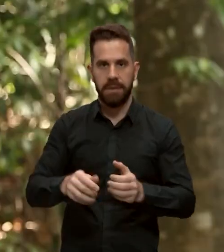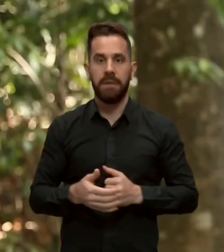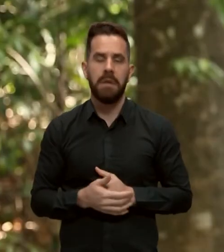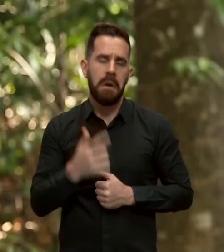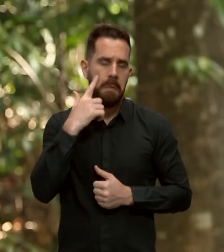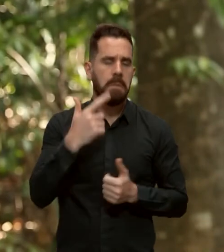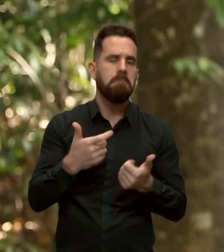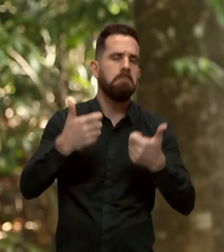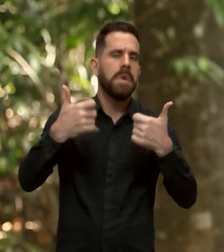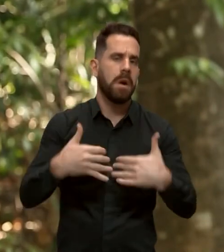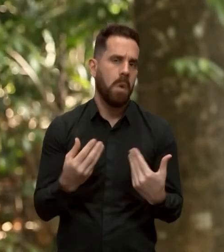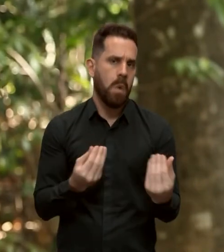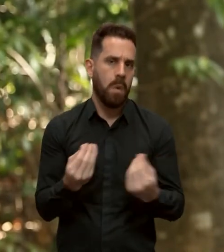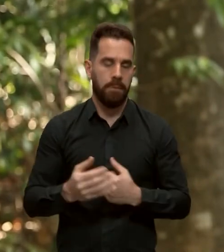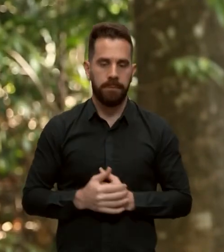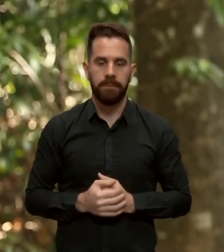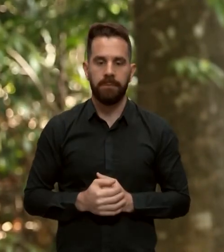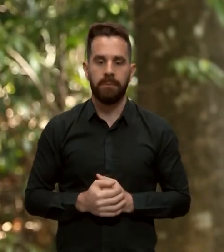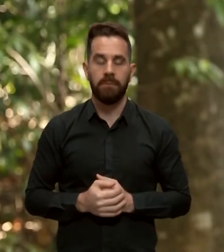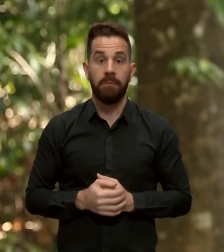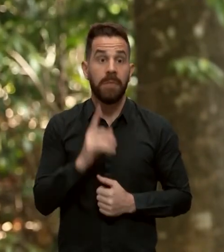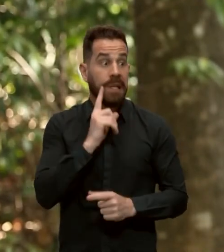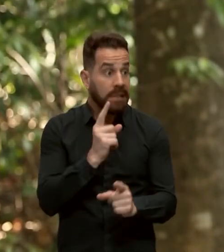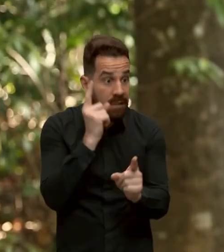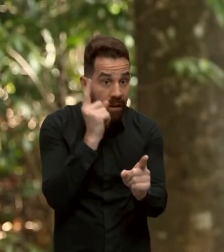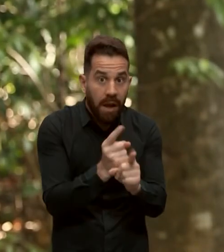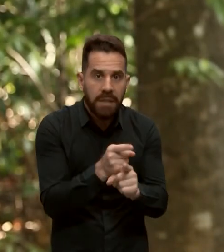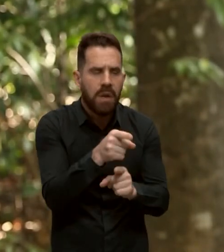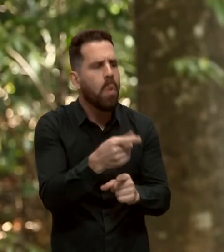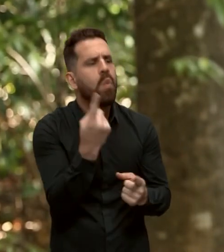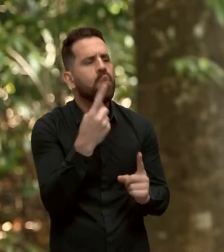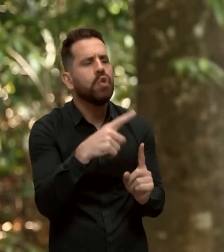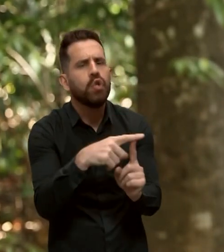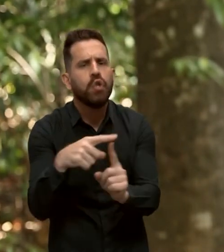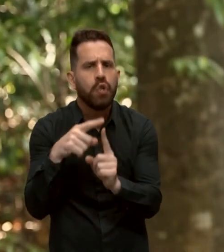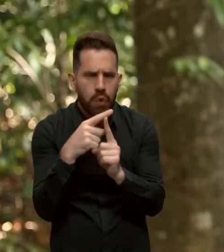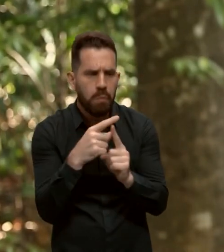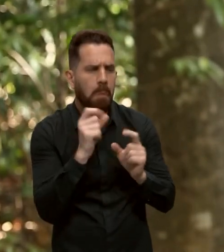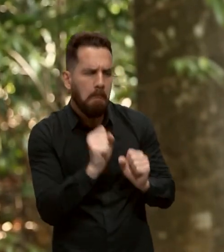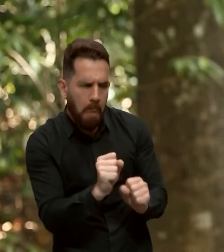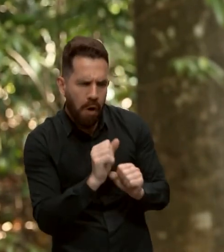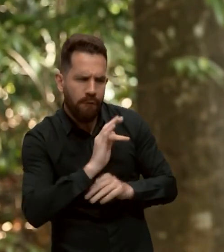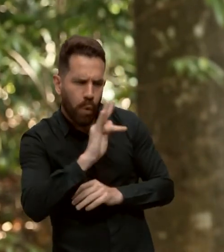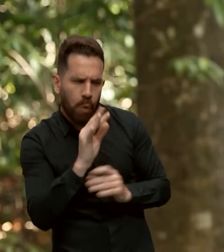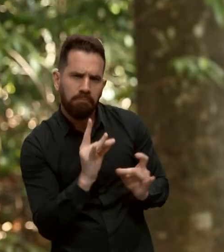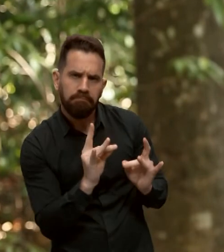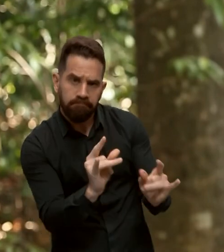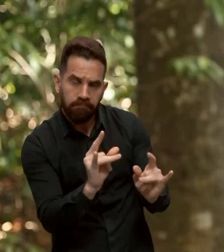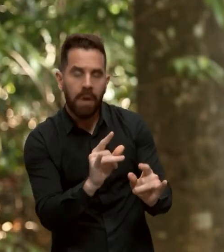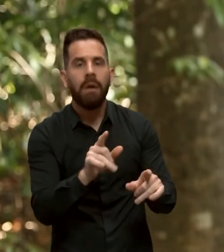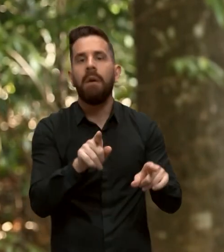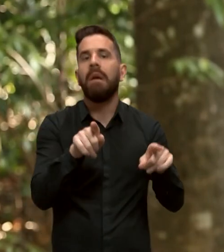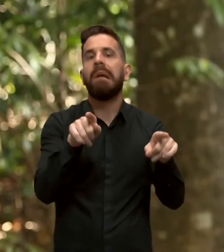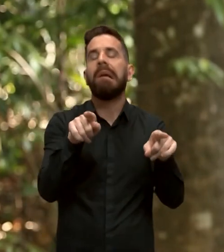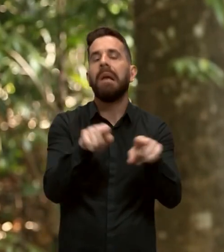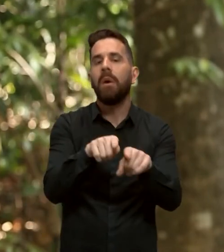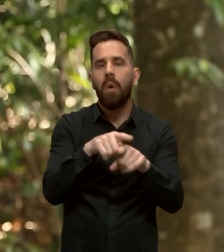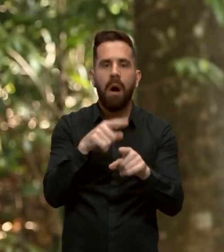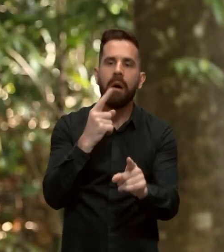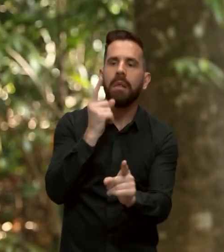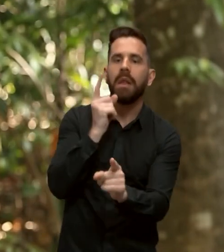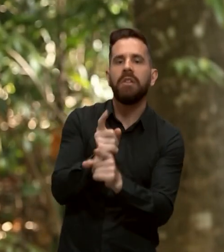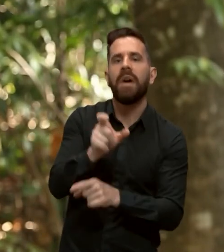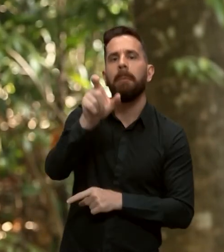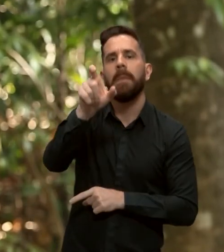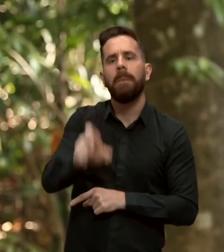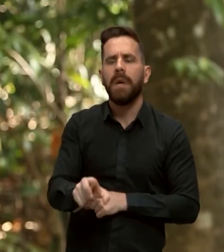A identificação de uma espécie ameaçada é o primeiro passo importante. Como identificar uma pessoa doente,